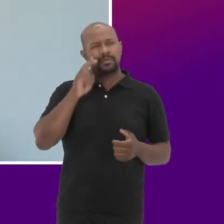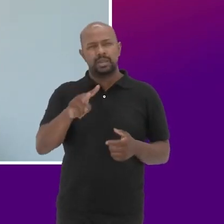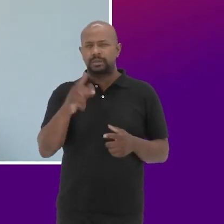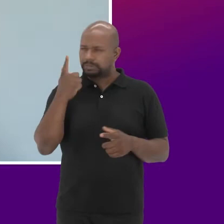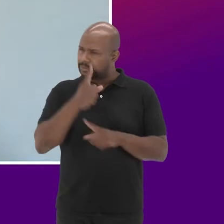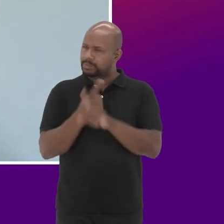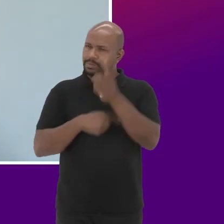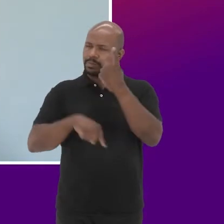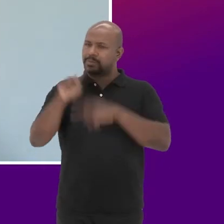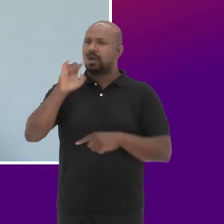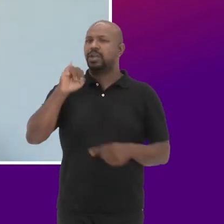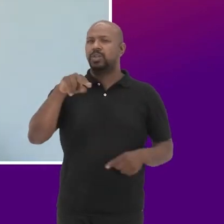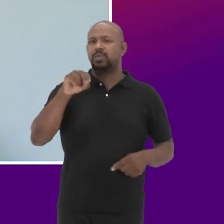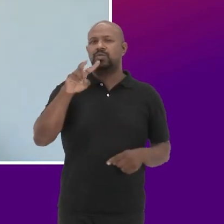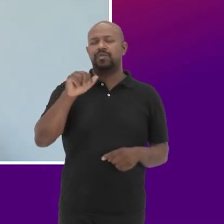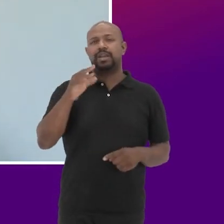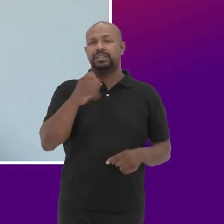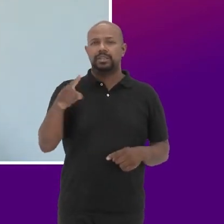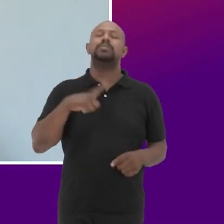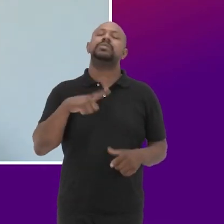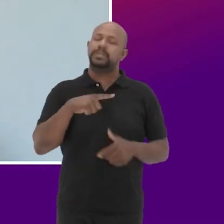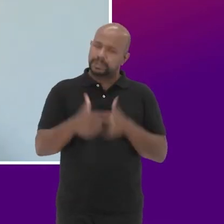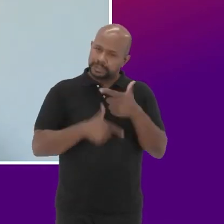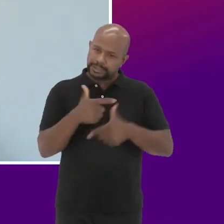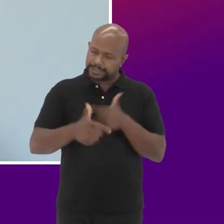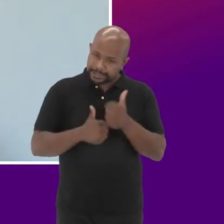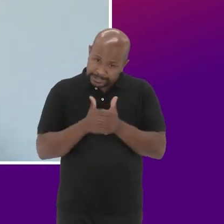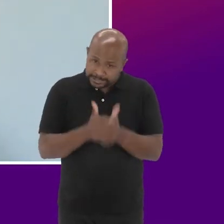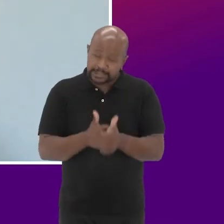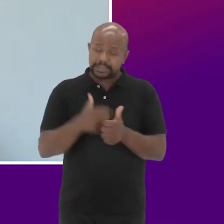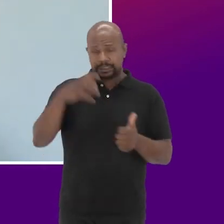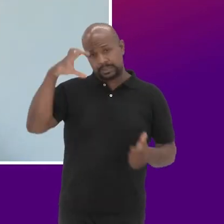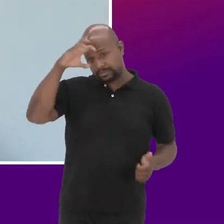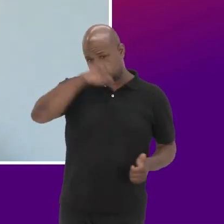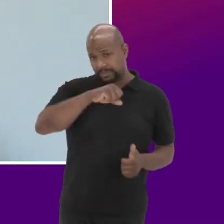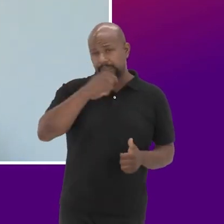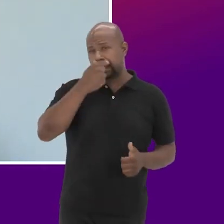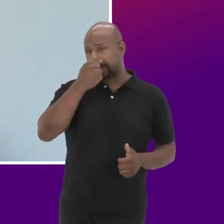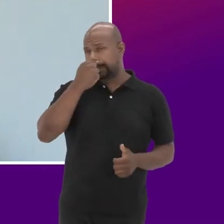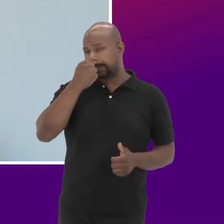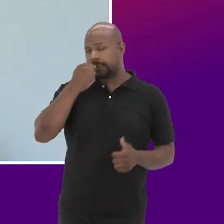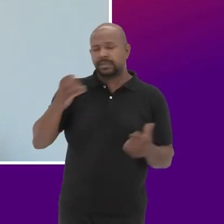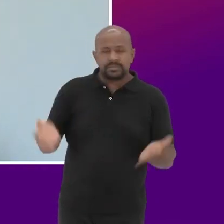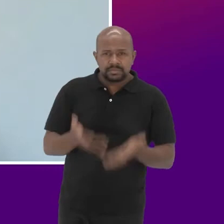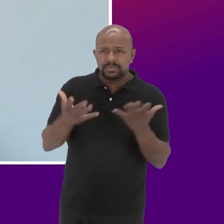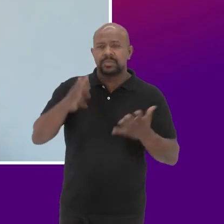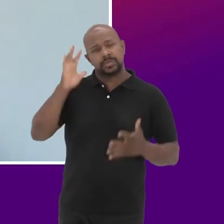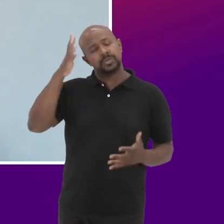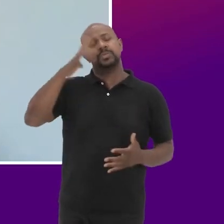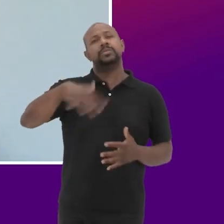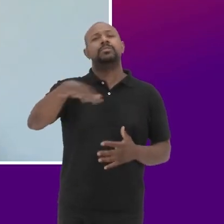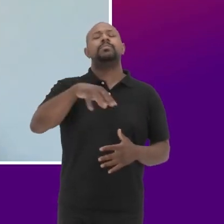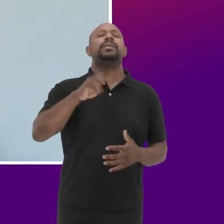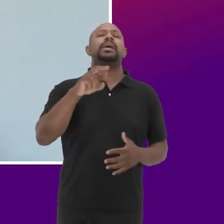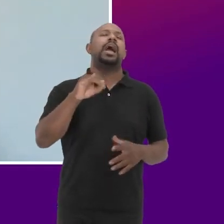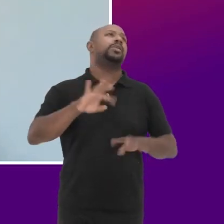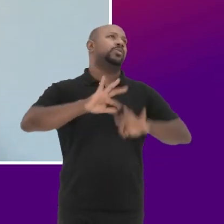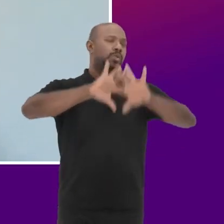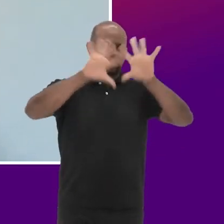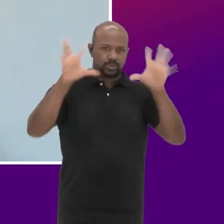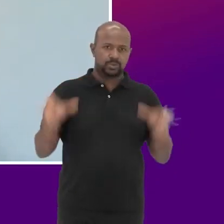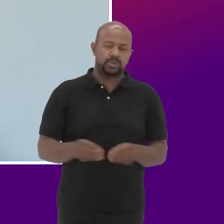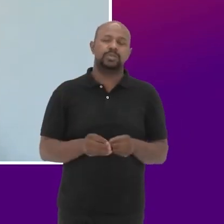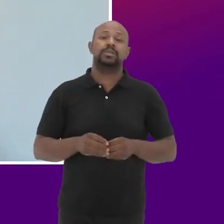aqui com essa inovação. A gente está trabalhando aqui para acompanhá-los e aprender aqui e para fomentar soluções para o mercado como um